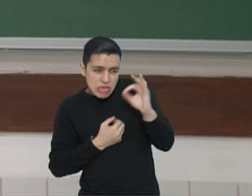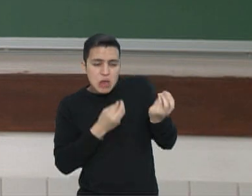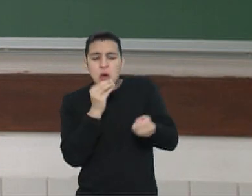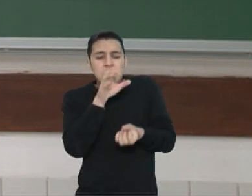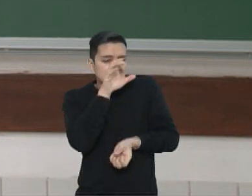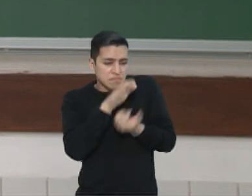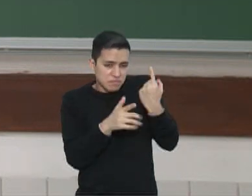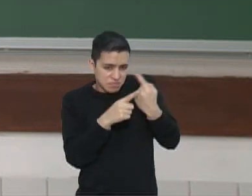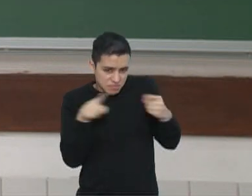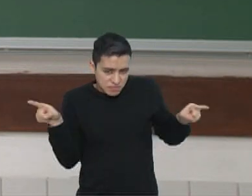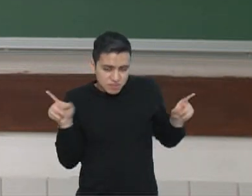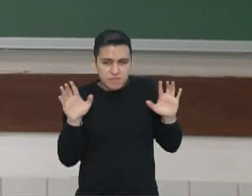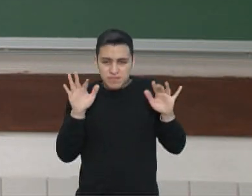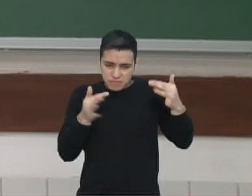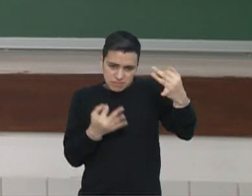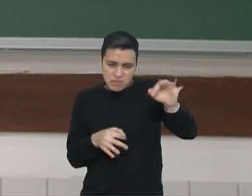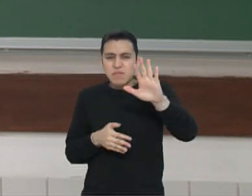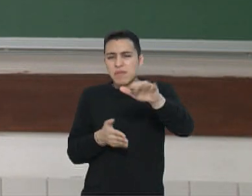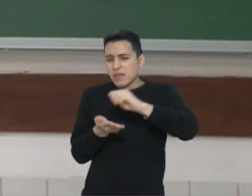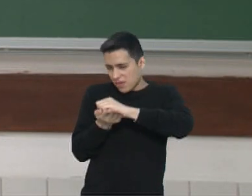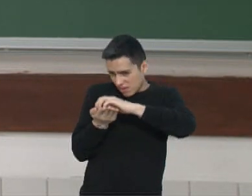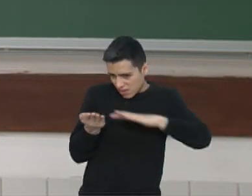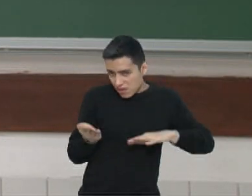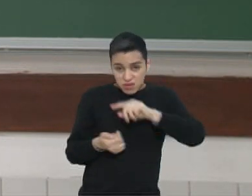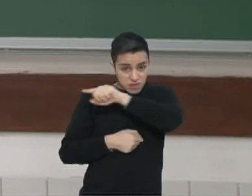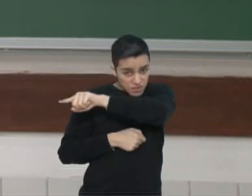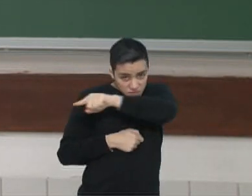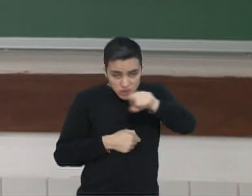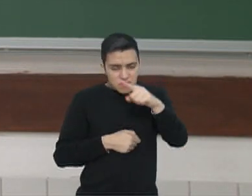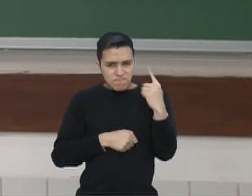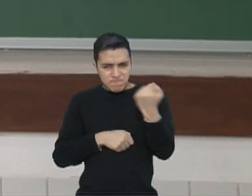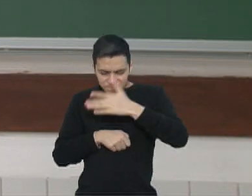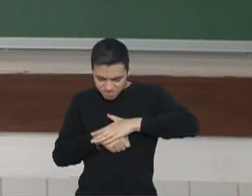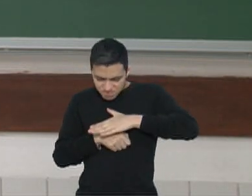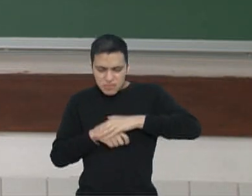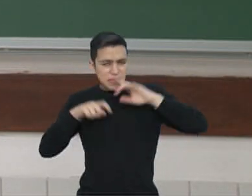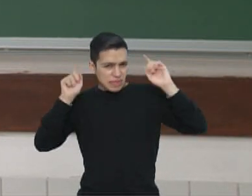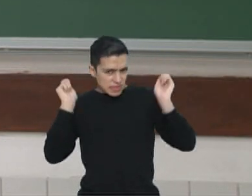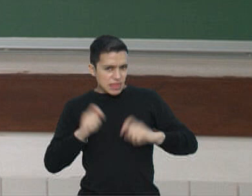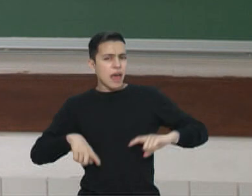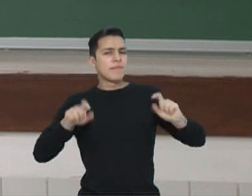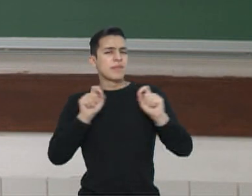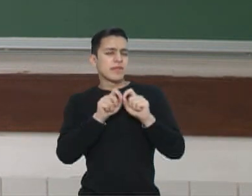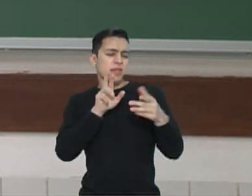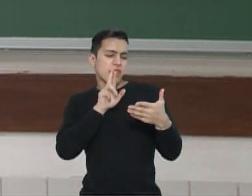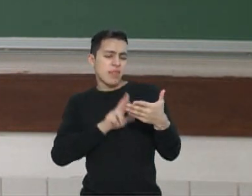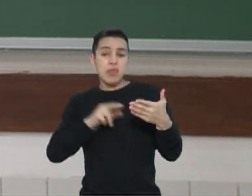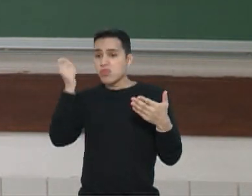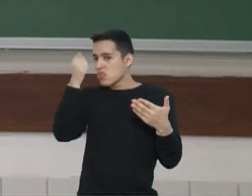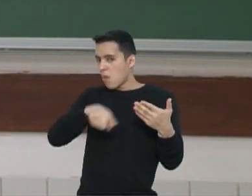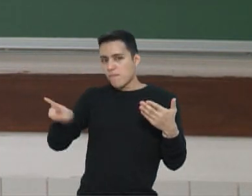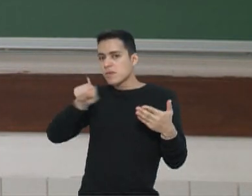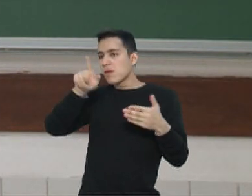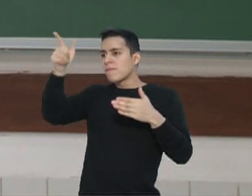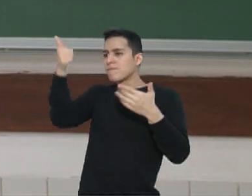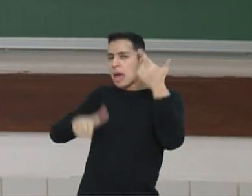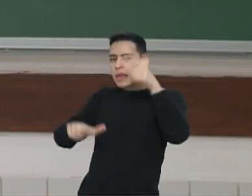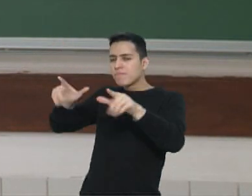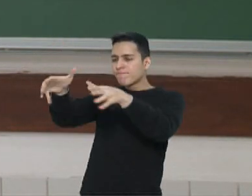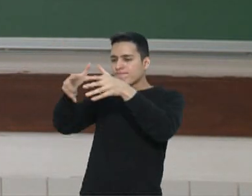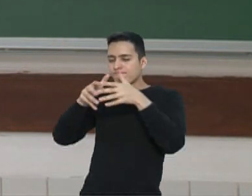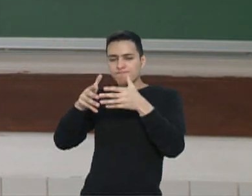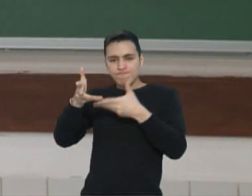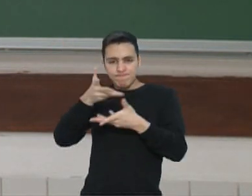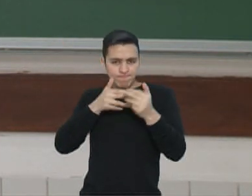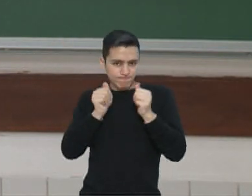essa partitura ainda, nós temos um exercício que mesmo se você estiver sozinho, você também consegue fazer, não precisa de outras pessoas. Façam